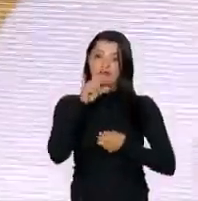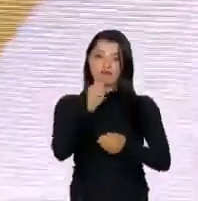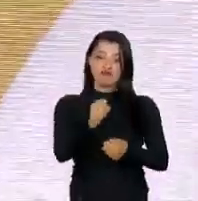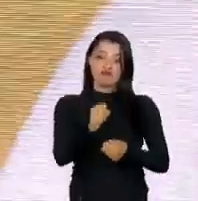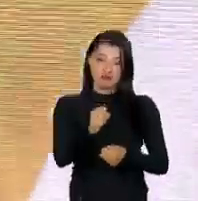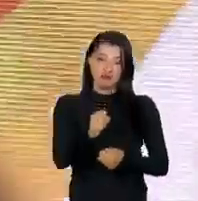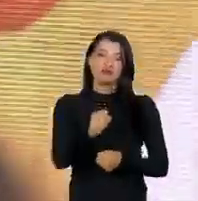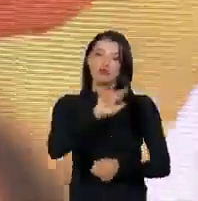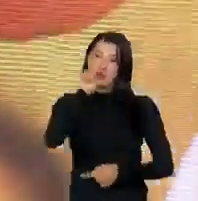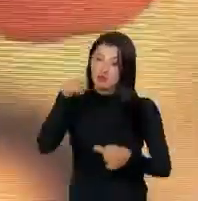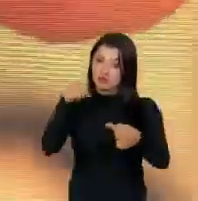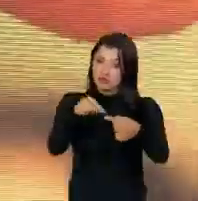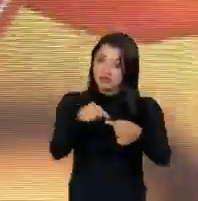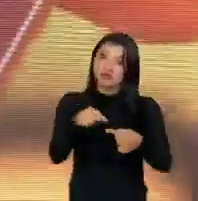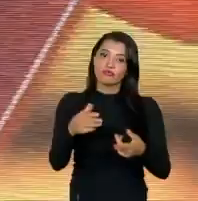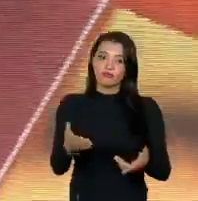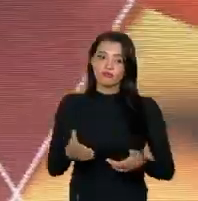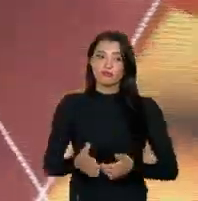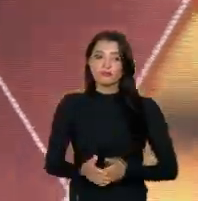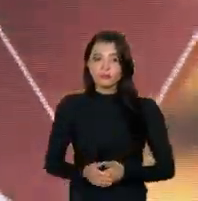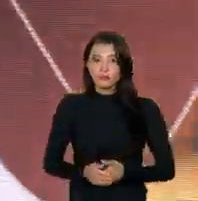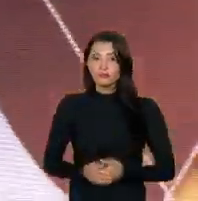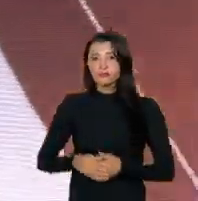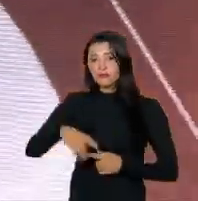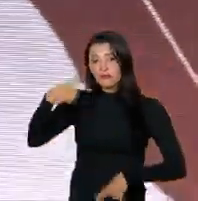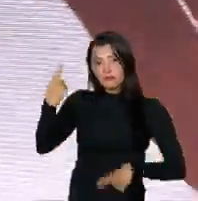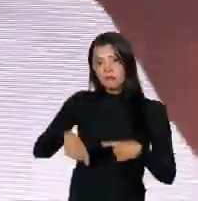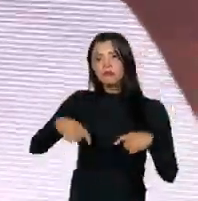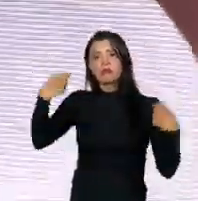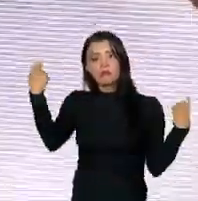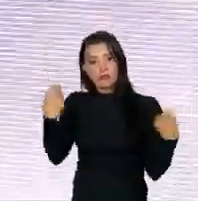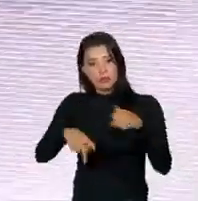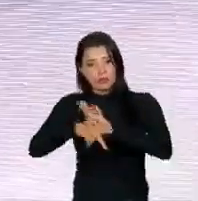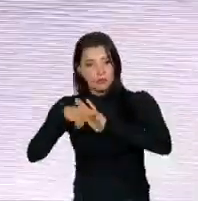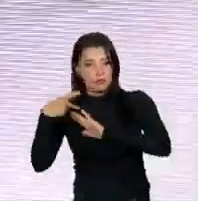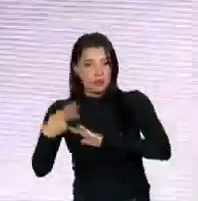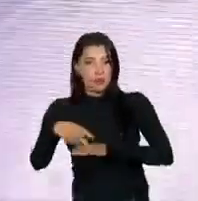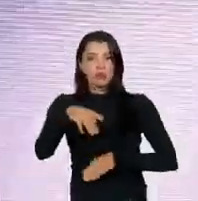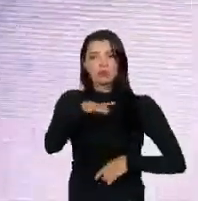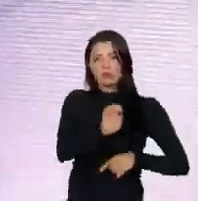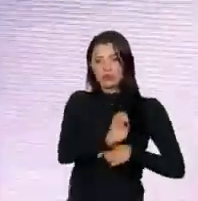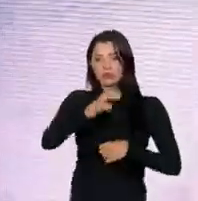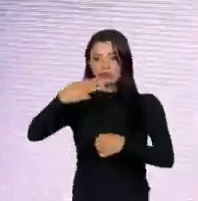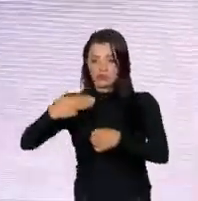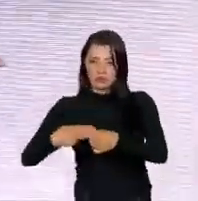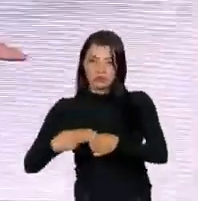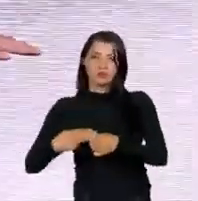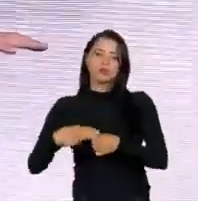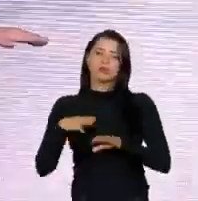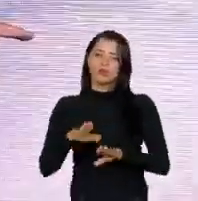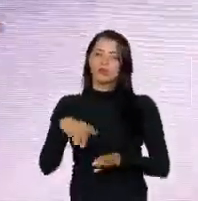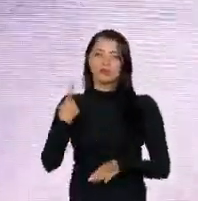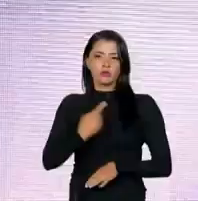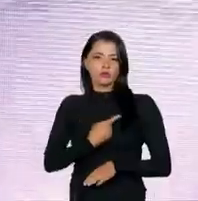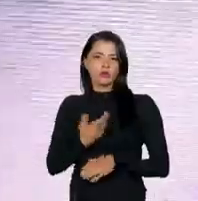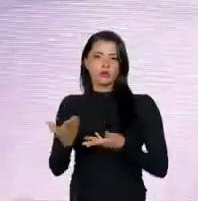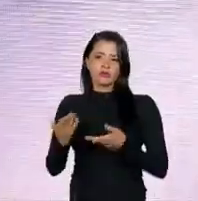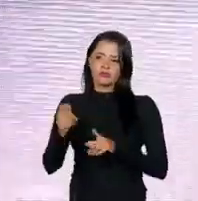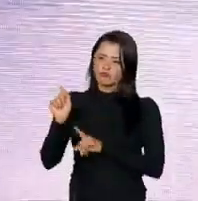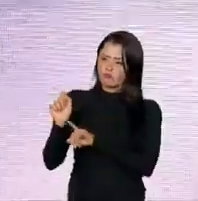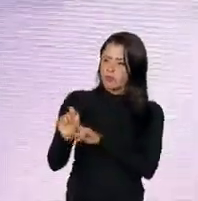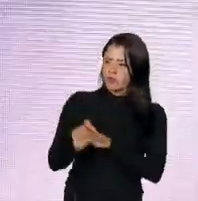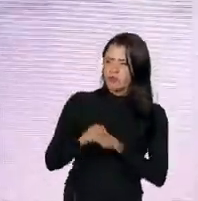fortalecer, né? A política tem que ser dos estados e municípios. É tanto que nós passamos